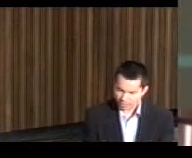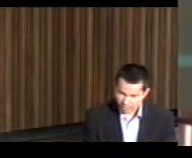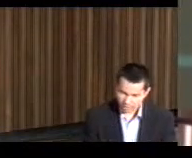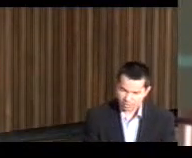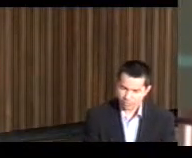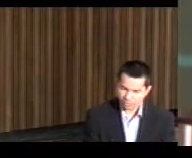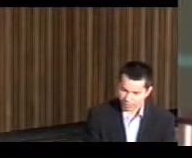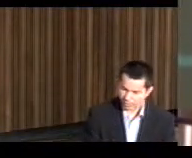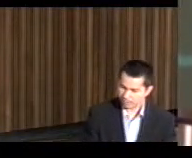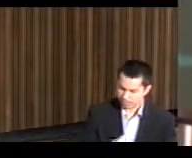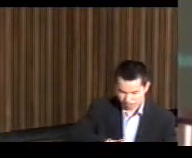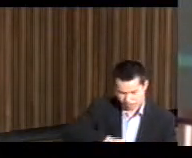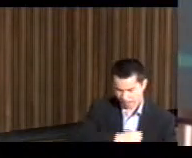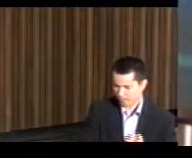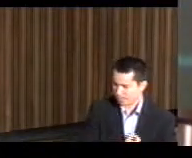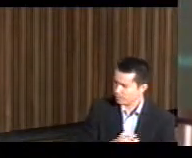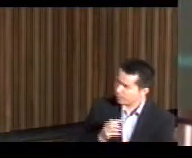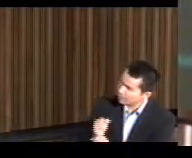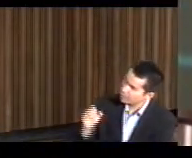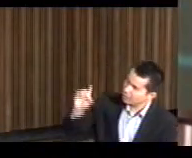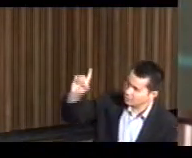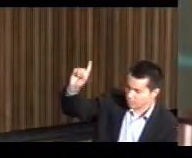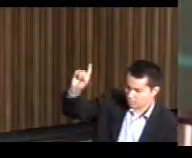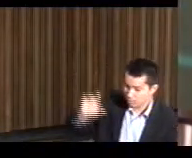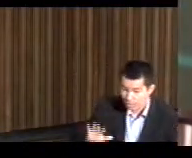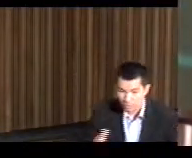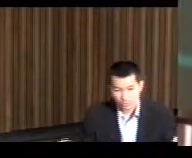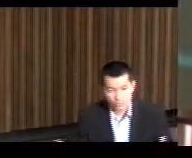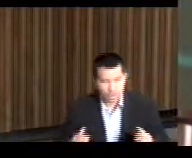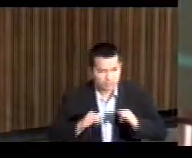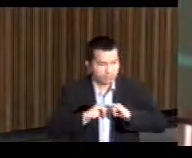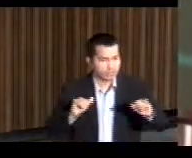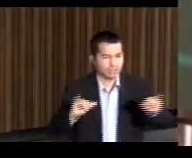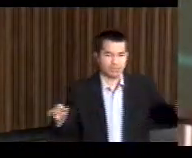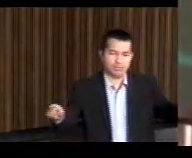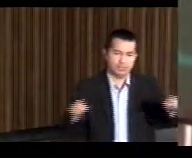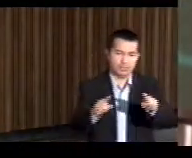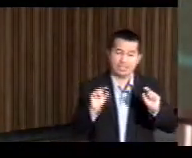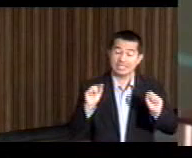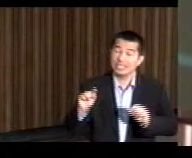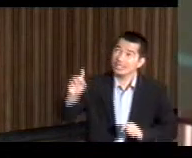isso, é quem é que está falando com você.